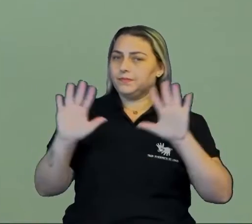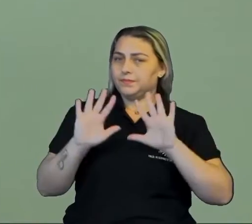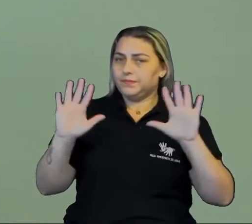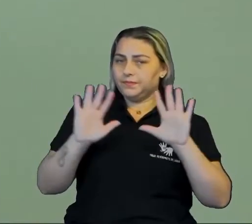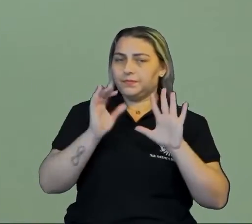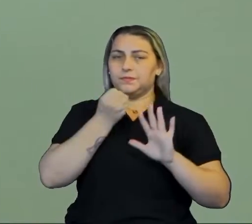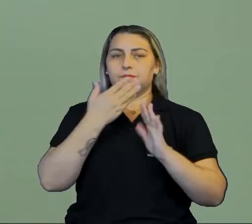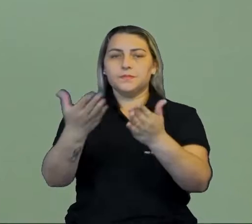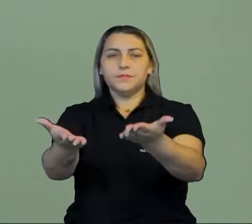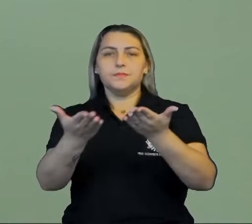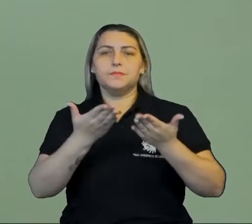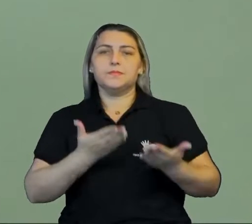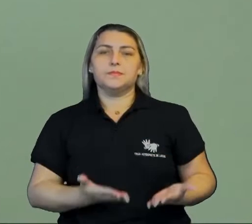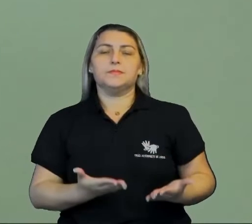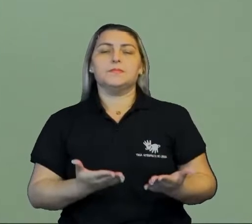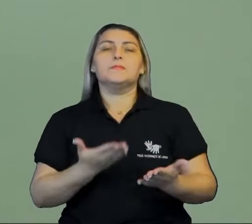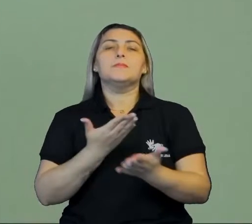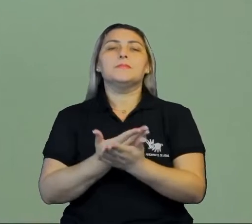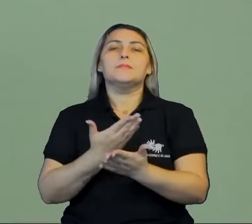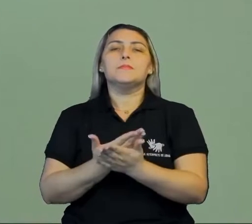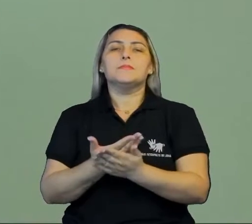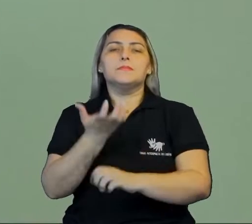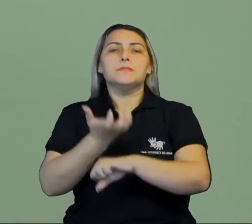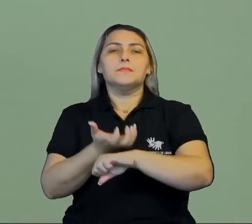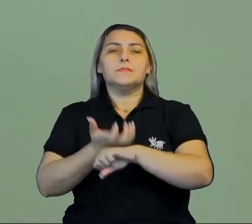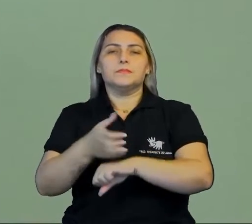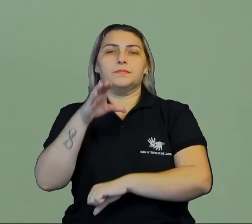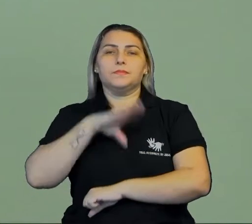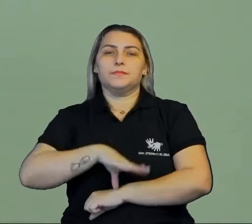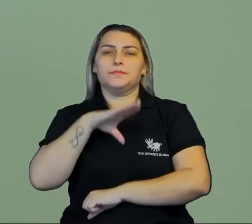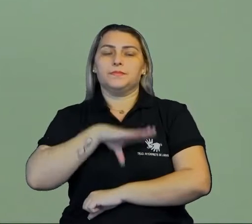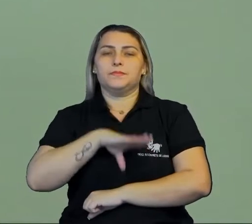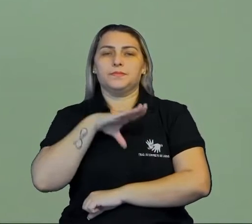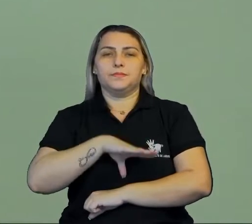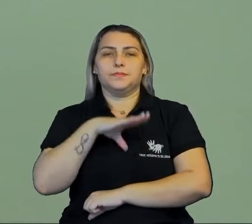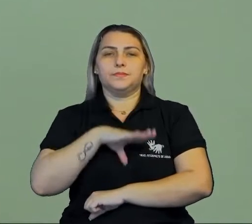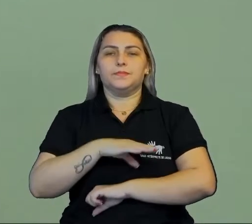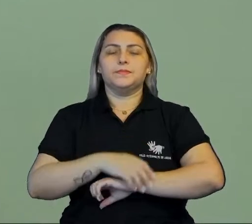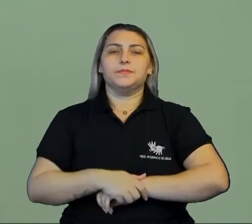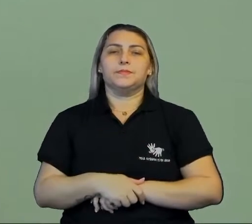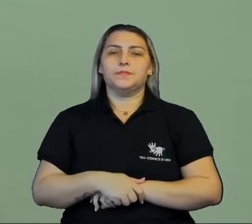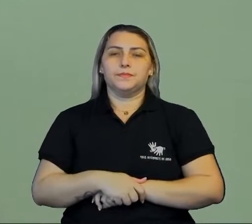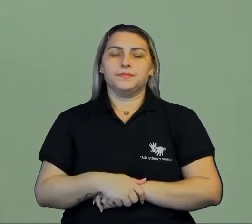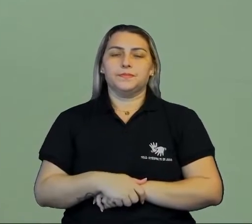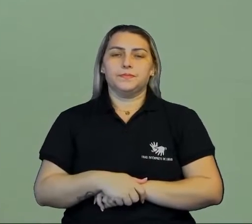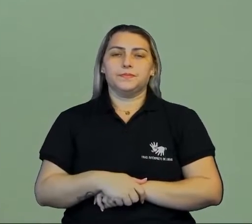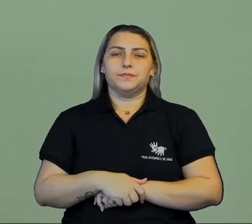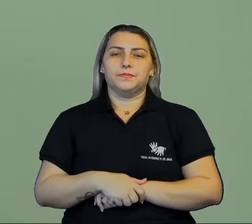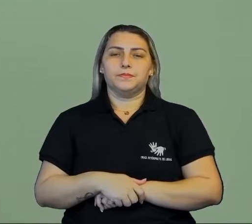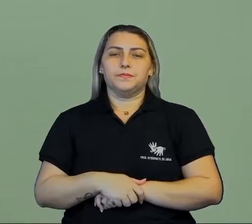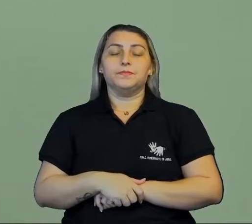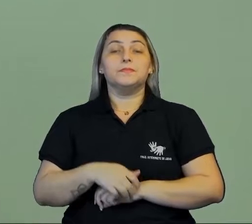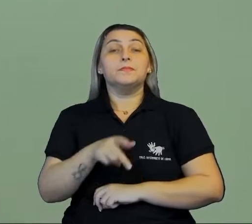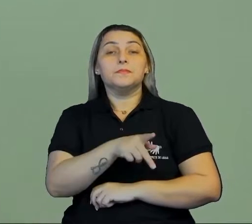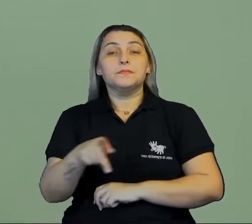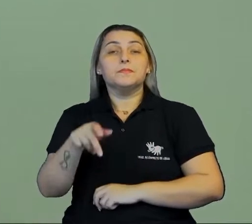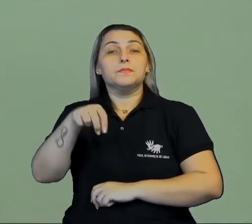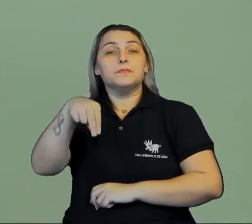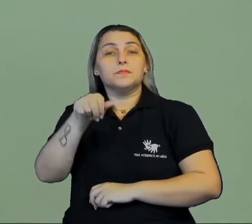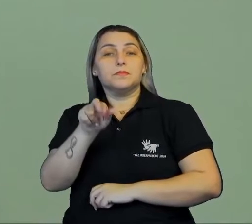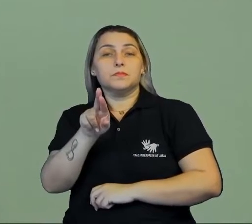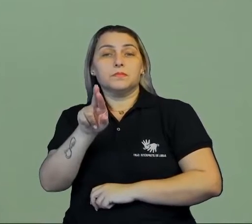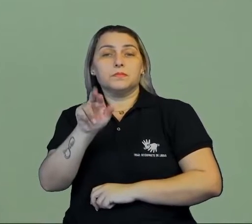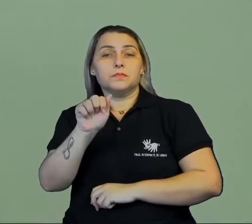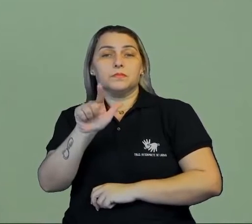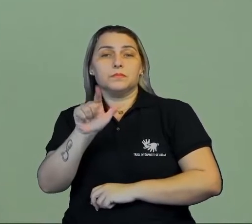Olá, sejam todos bem-vindos a mais uma aula do componente curricular de língua portuguesa. Eu sou a professora